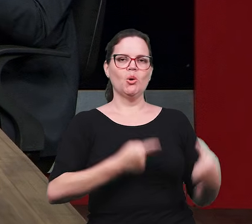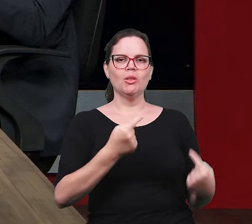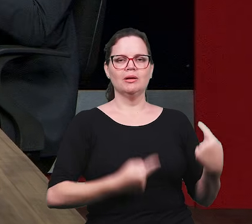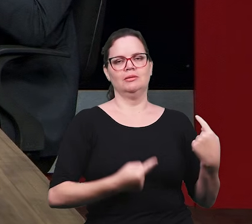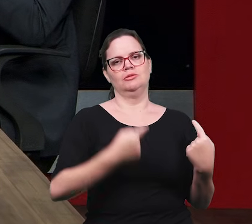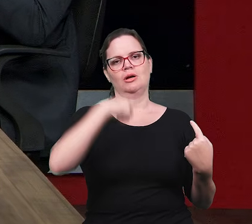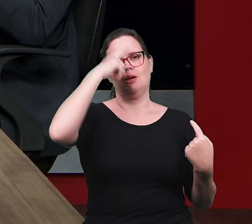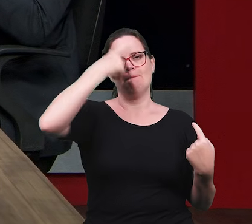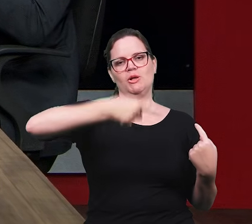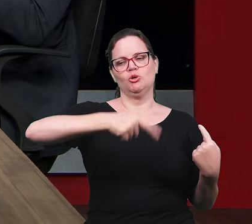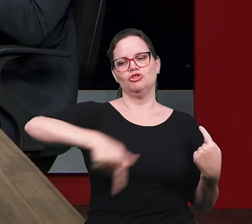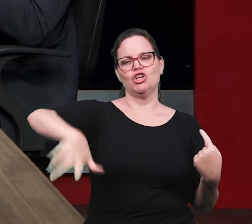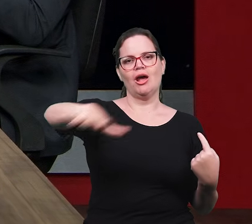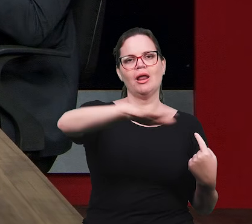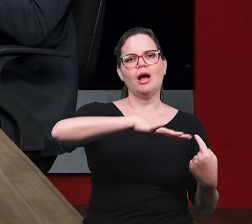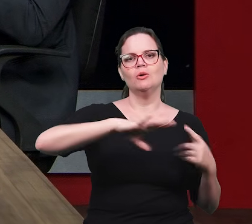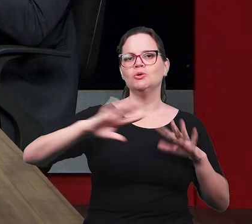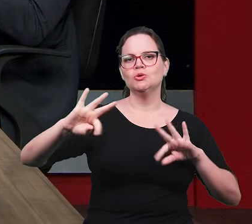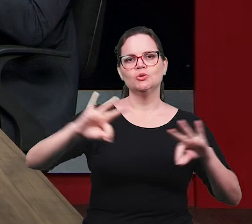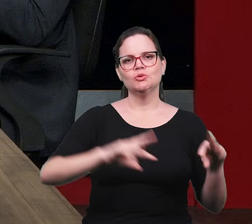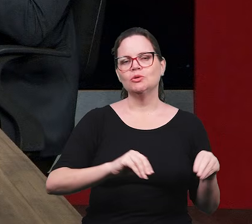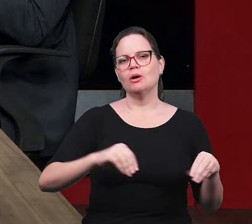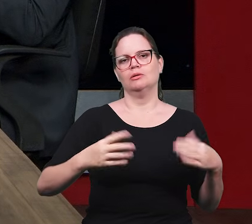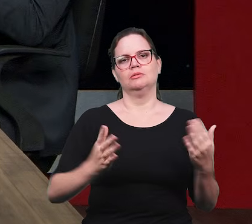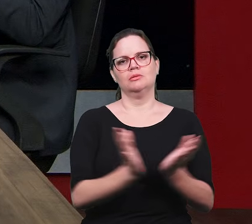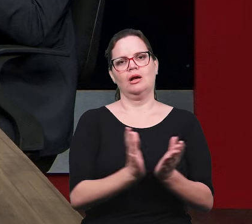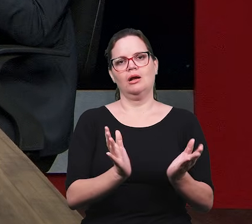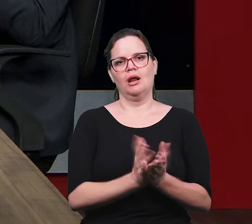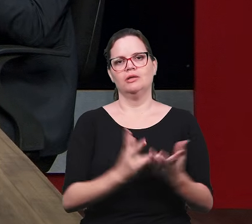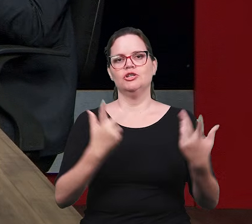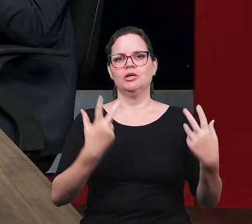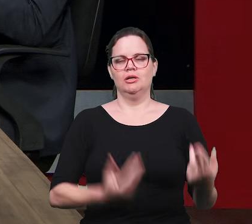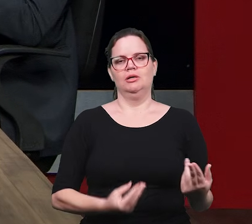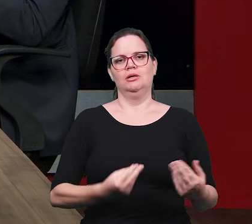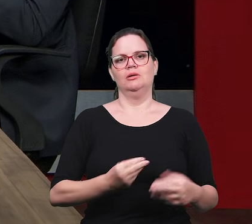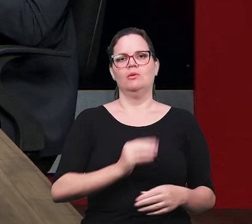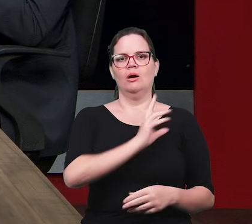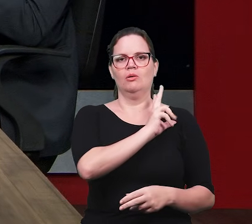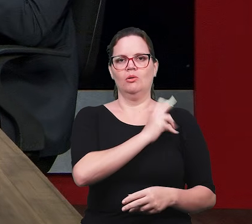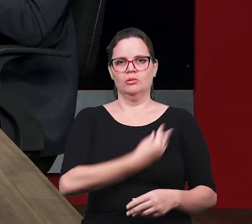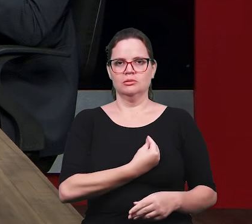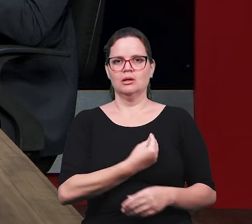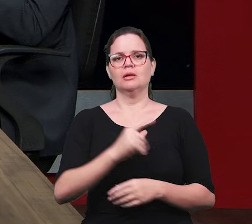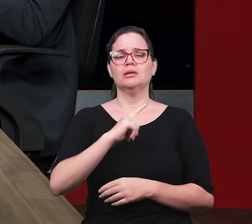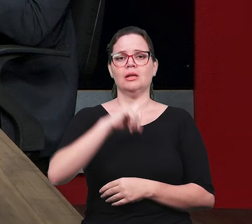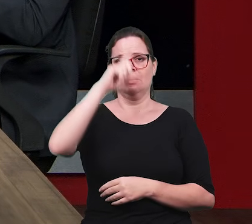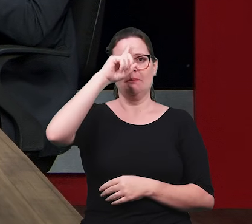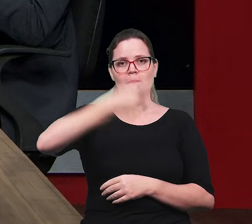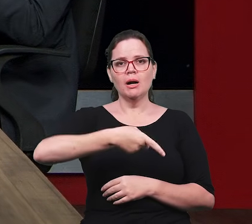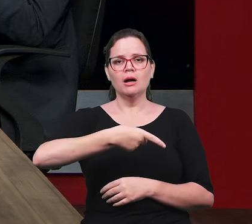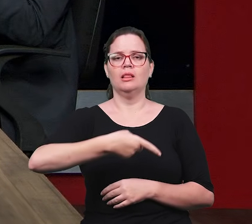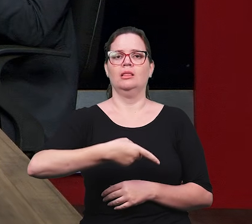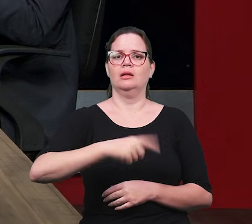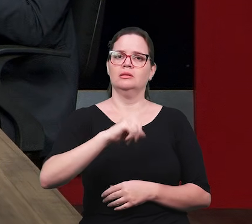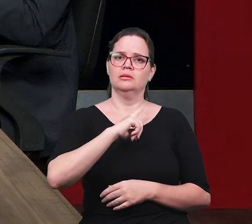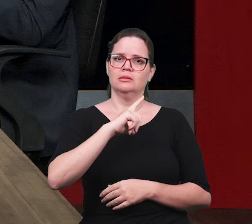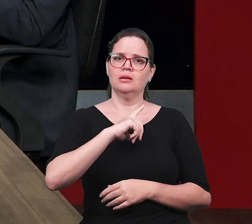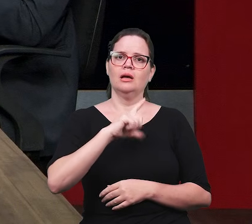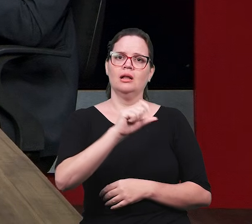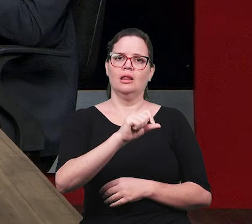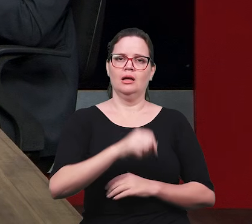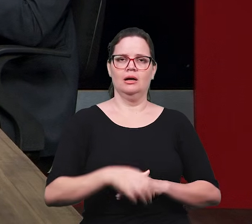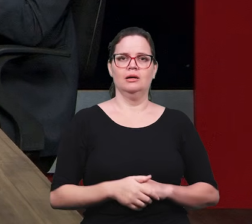políticas, envolvendo Constantino, que ali ele vai decretar, né, o cristianismo